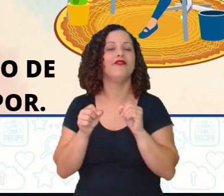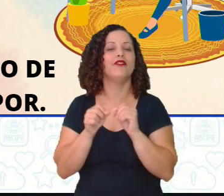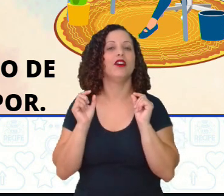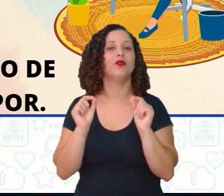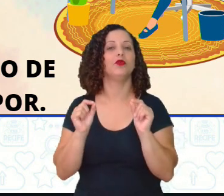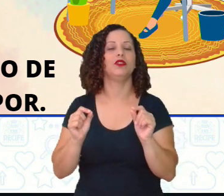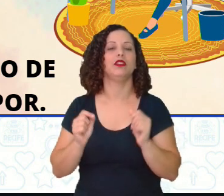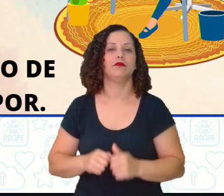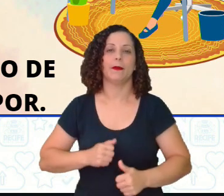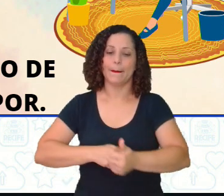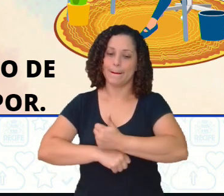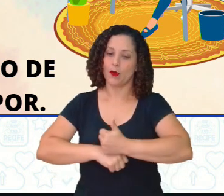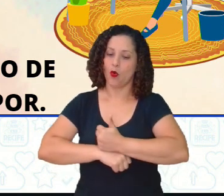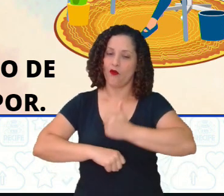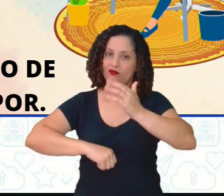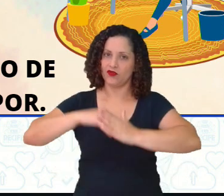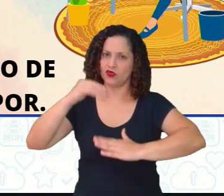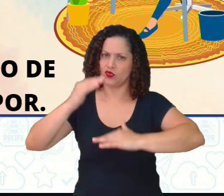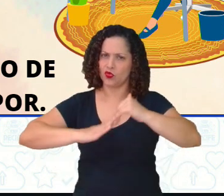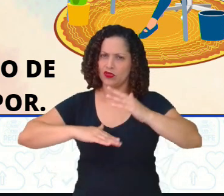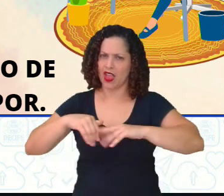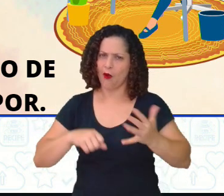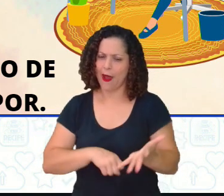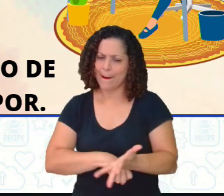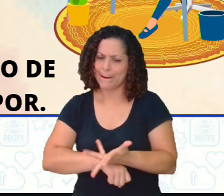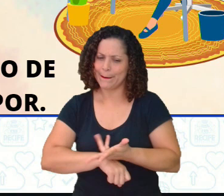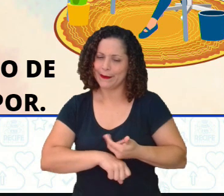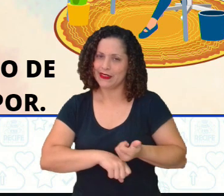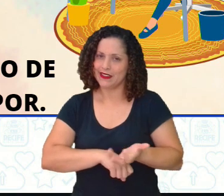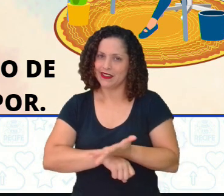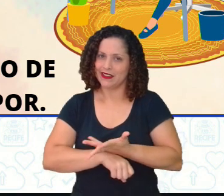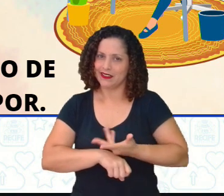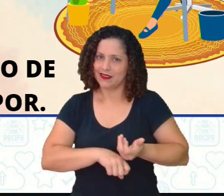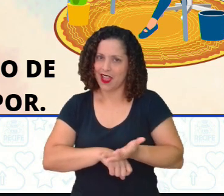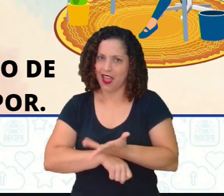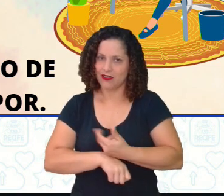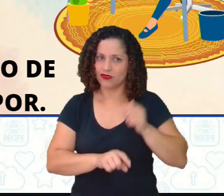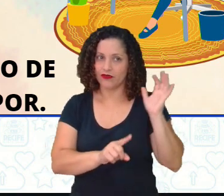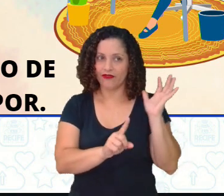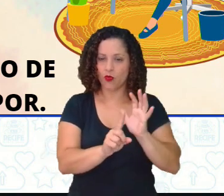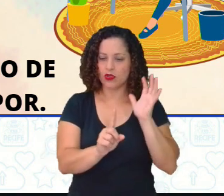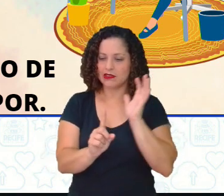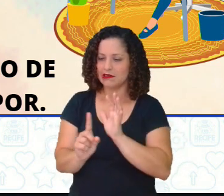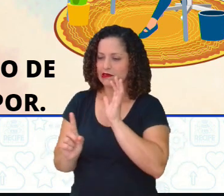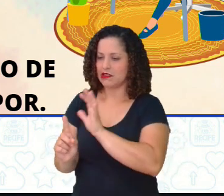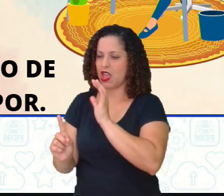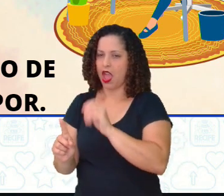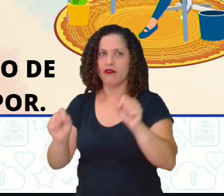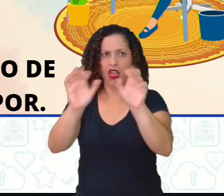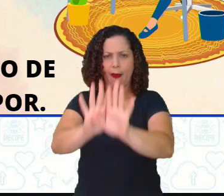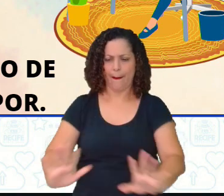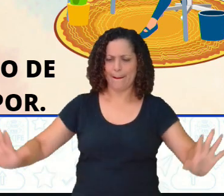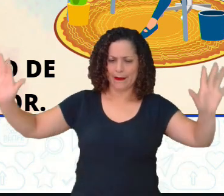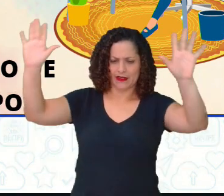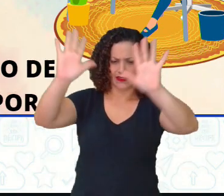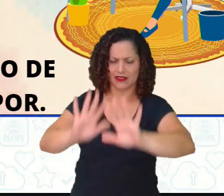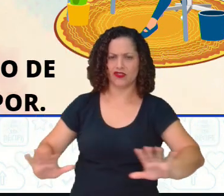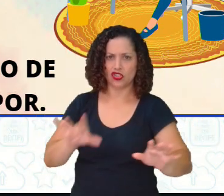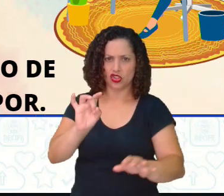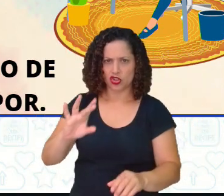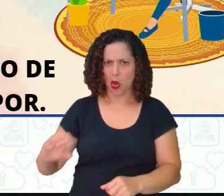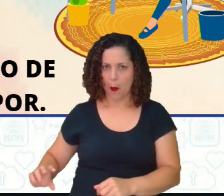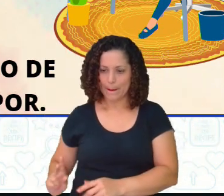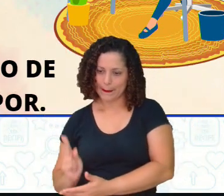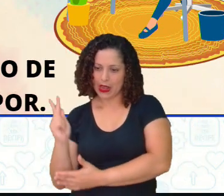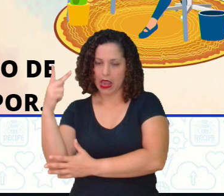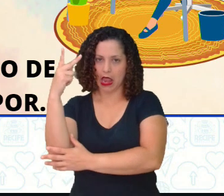um profissional habilitado a fazer interferências na paisagem, indo muito além do cultivo de plantas. Porque